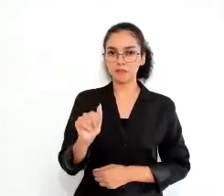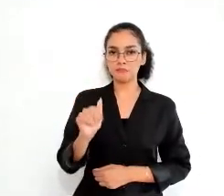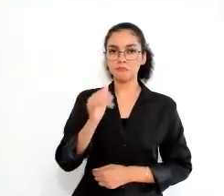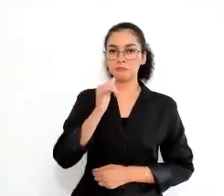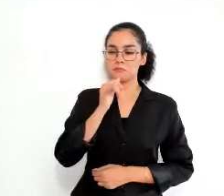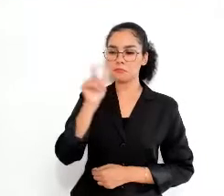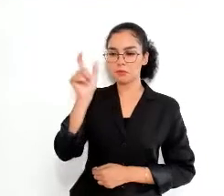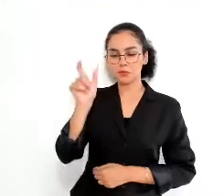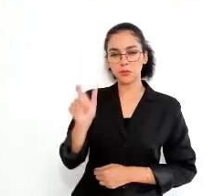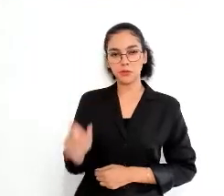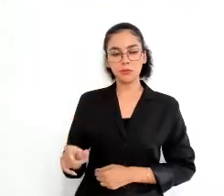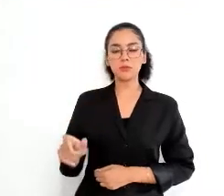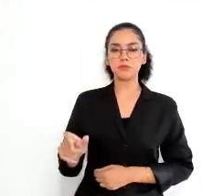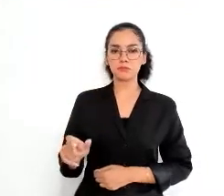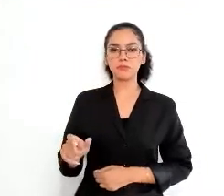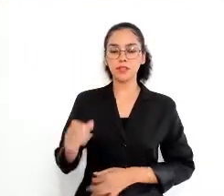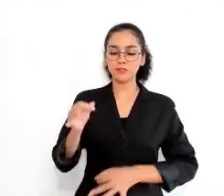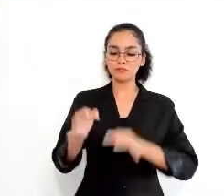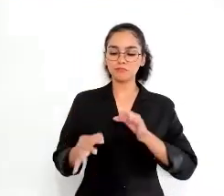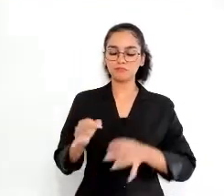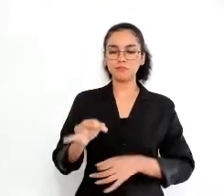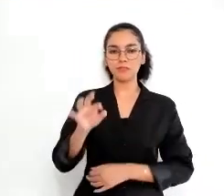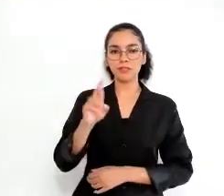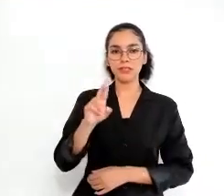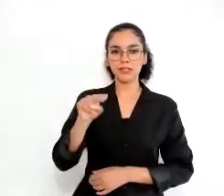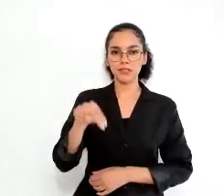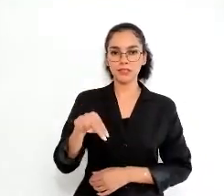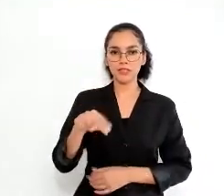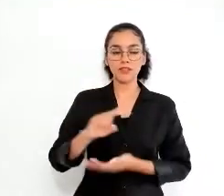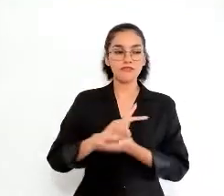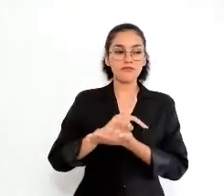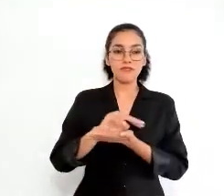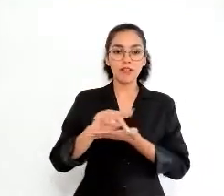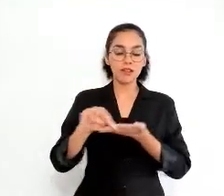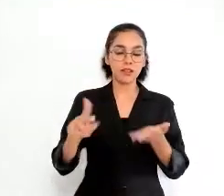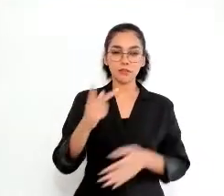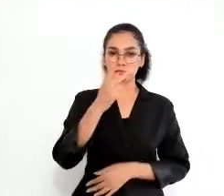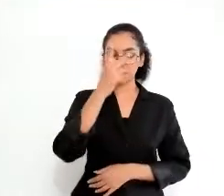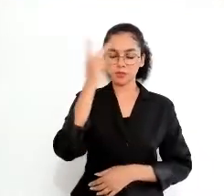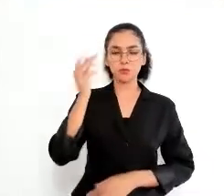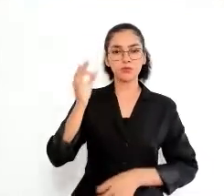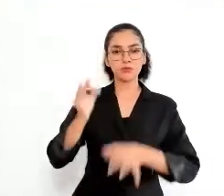Norte, e tantos outros magistrados insignes.